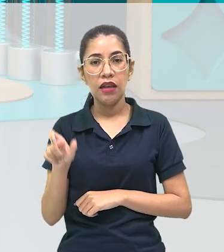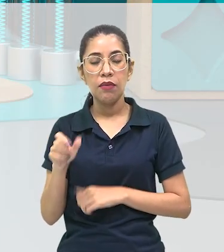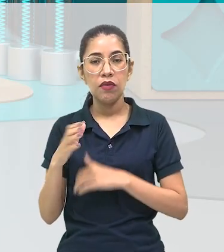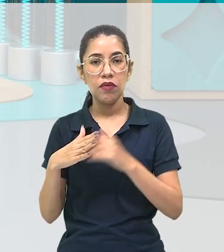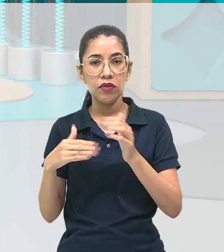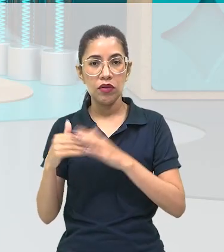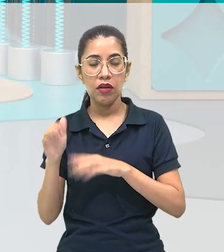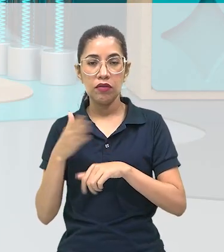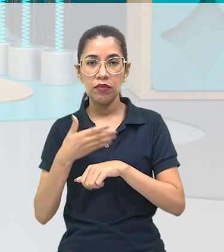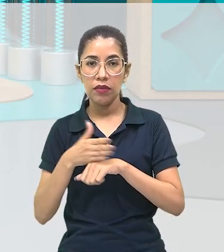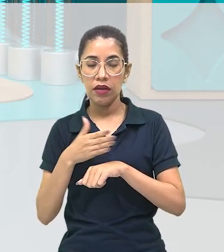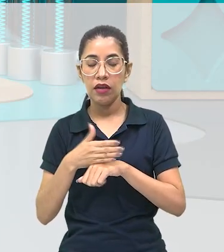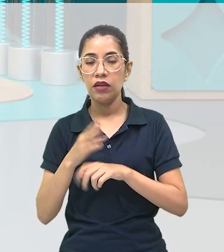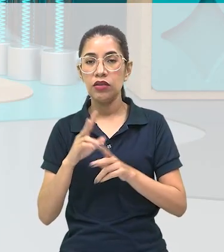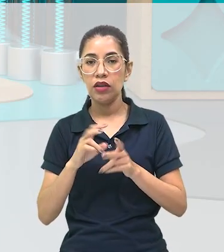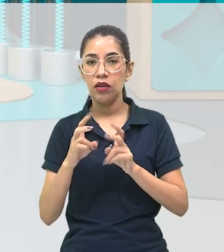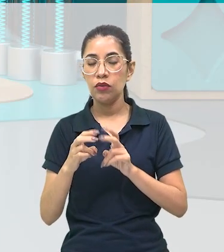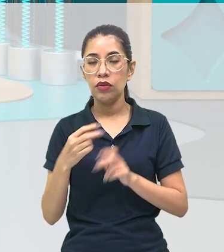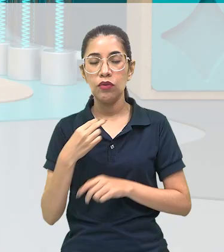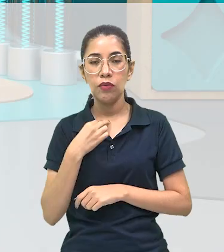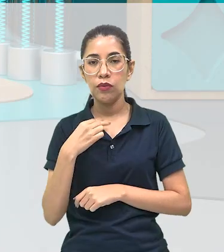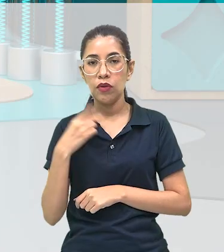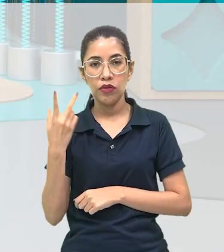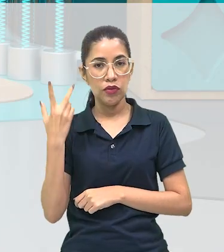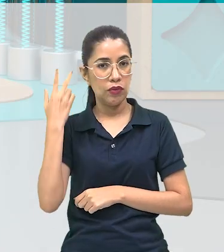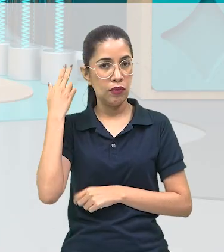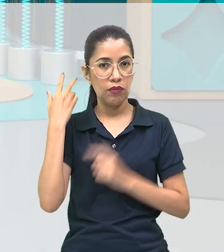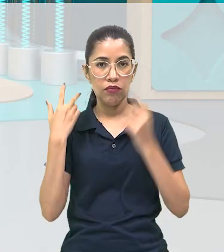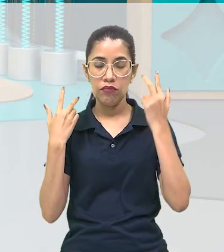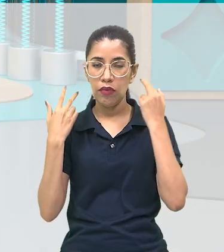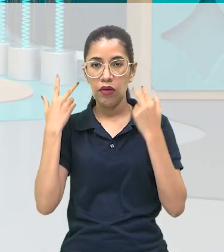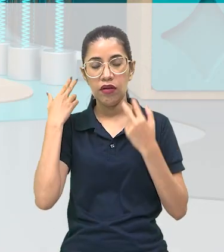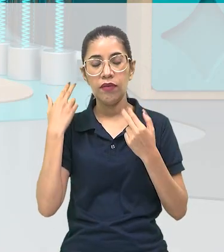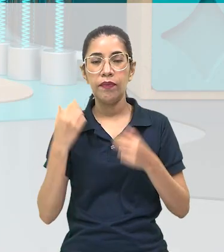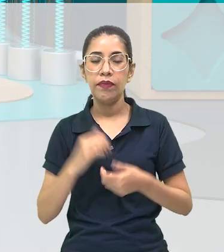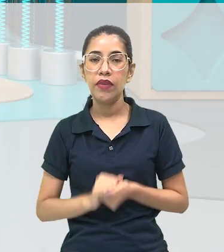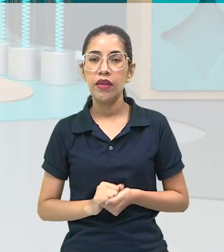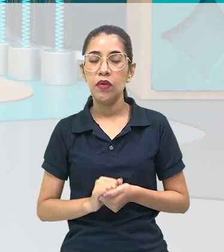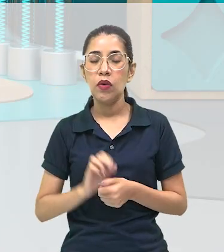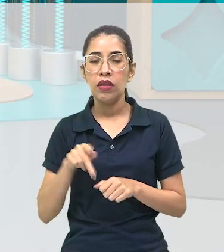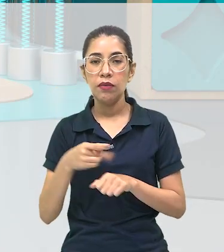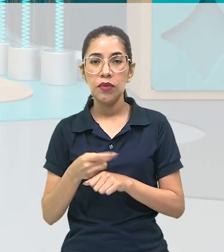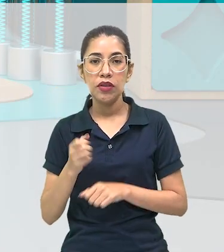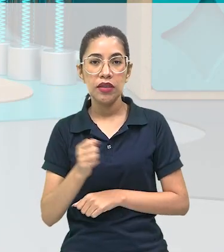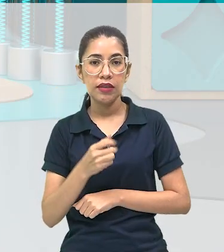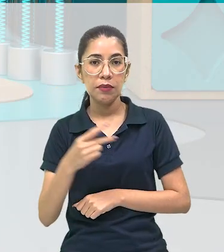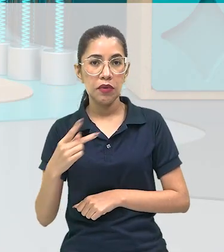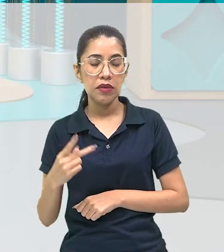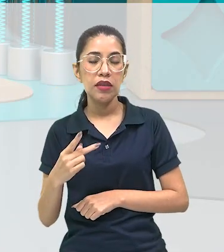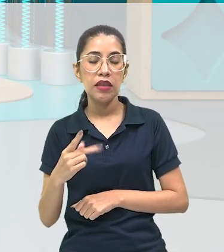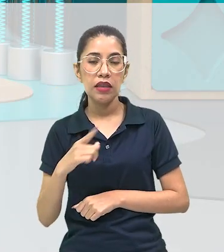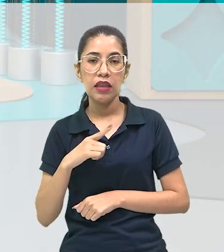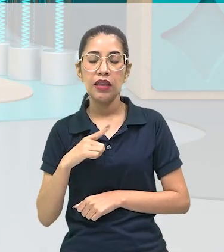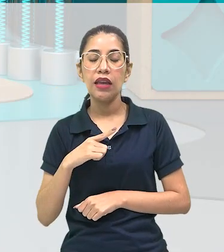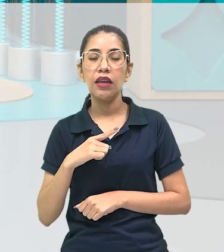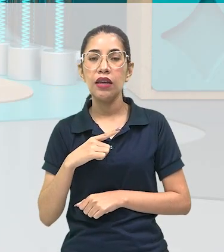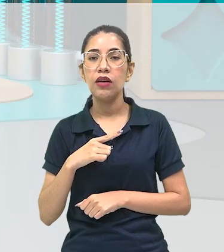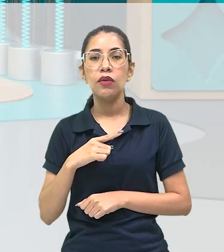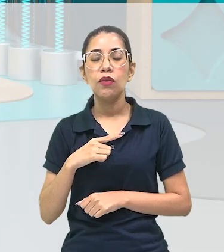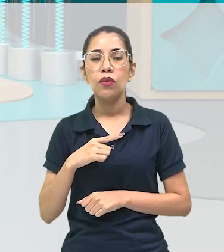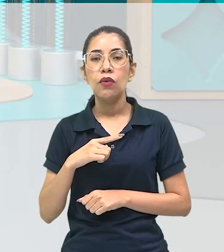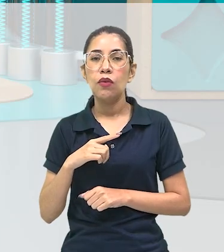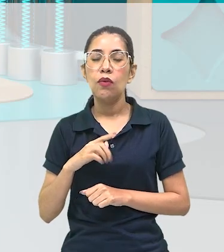nunca cortam o cabelo deles. E no momento que um lutador se aposenta, aí então tem uma cerimônia